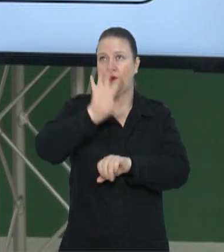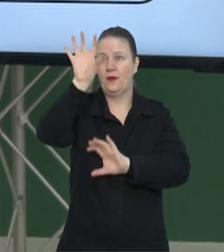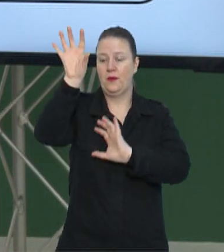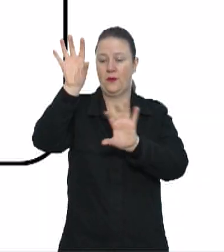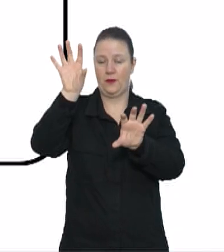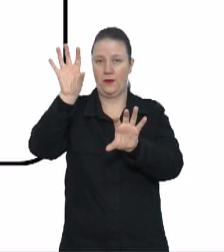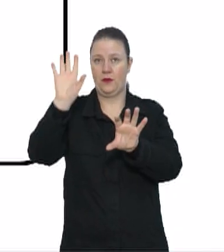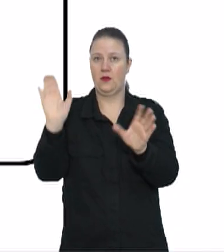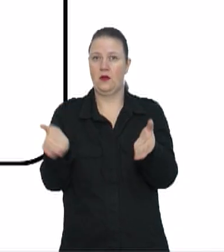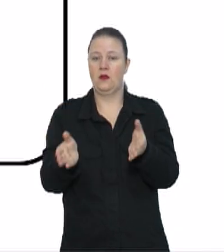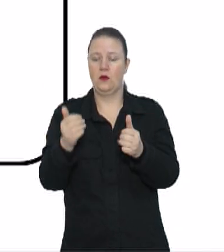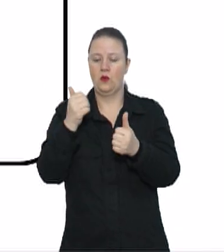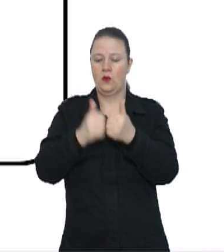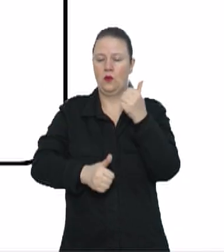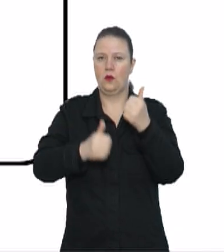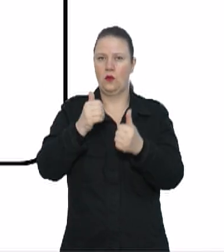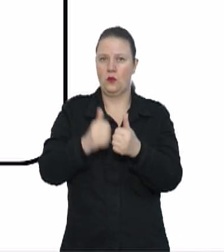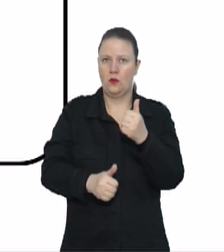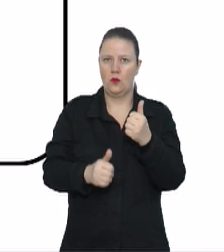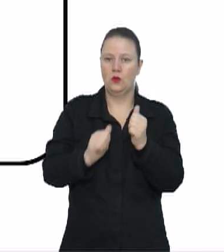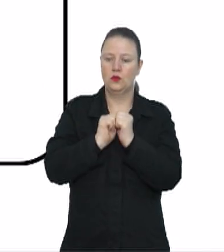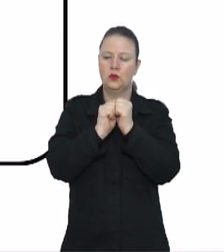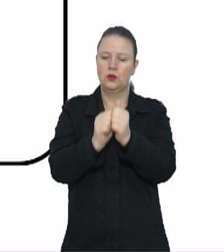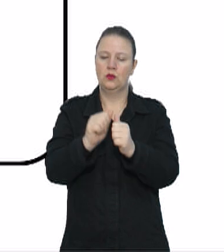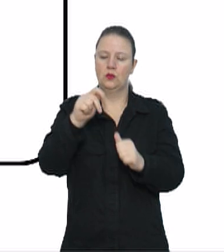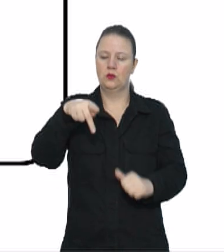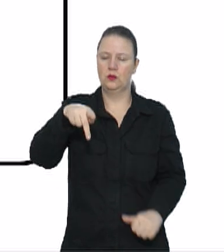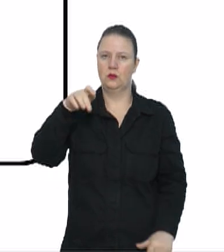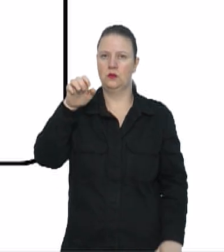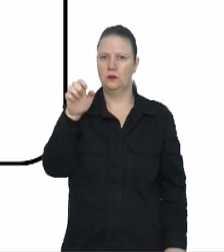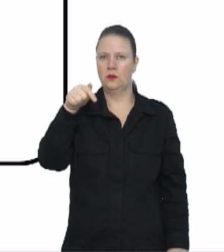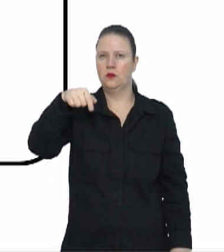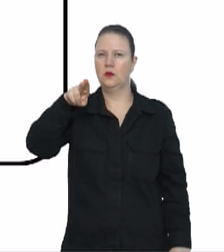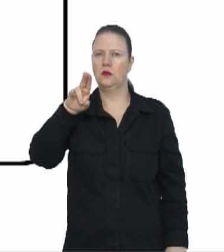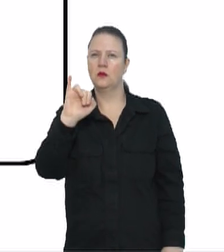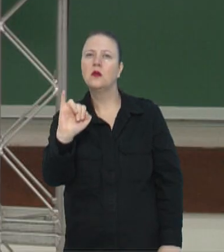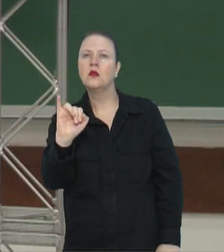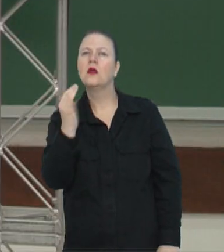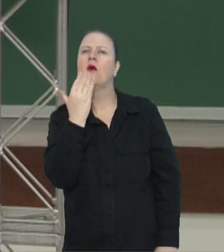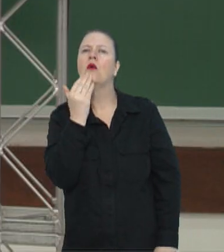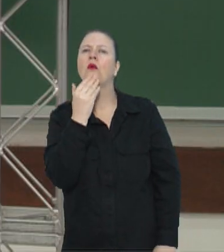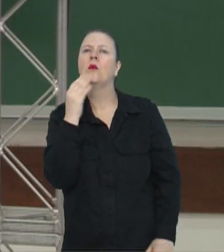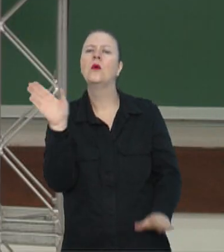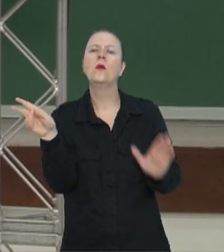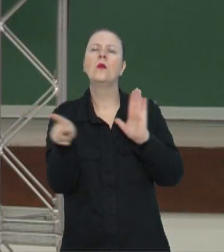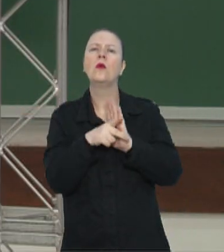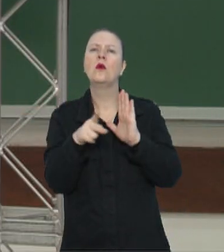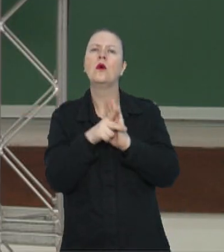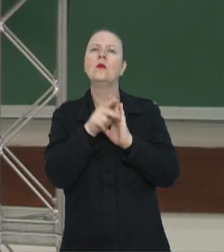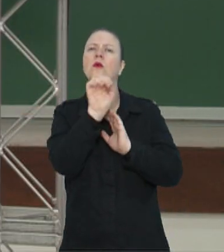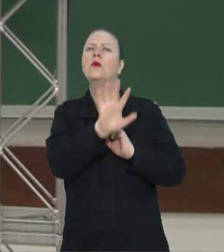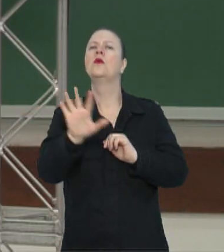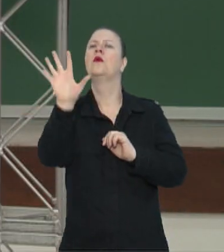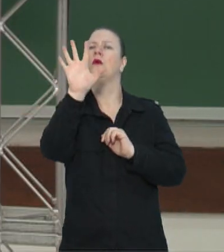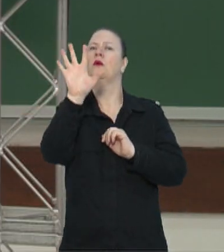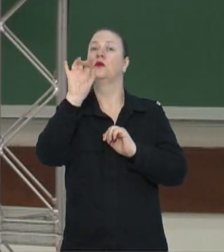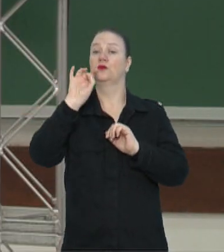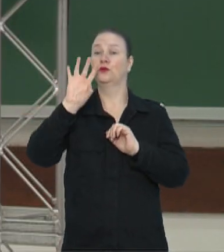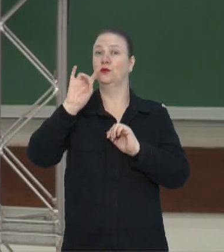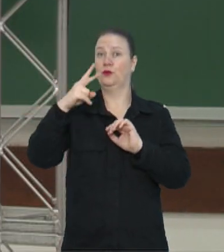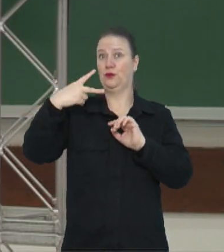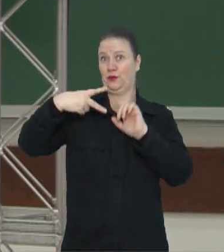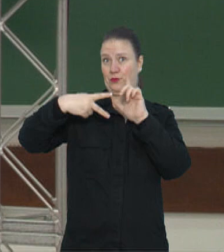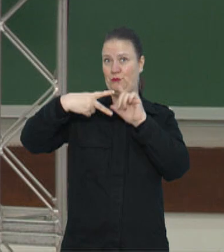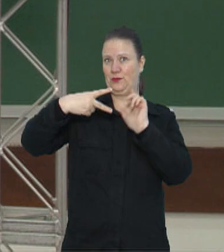ali. O arroz com pequi é uma comida típica de qual região? Vamos ver se vocês prestaram atenção, eu falei só duas.